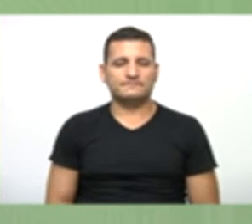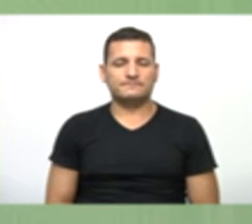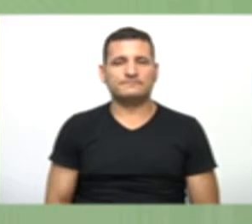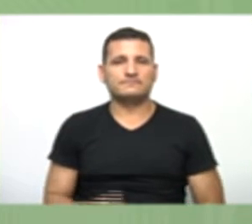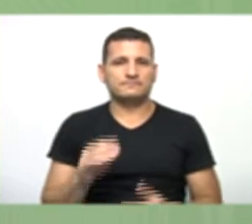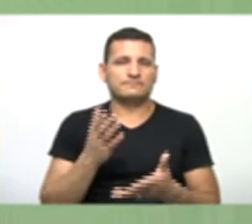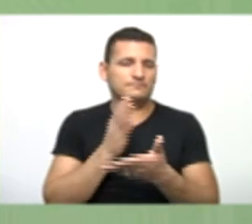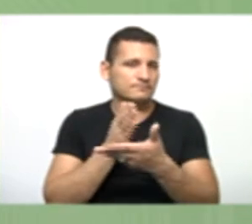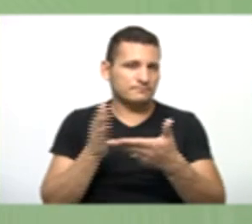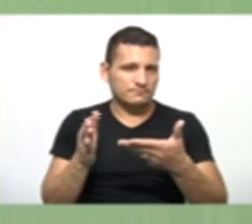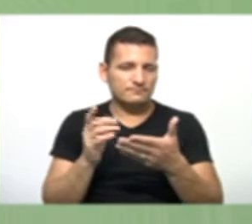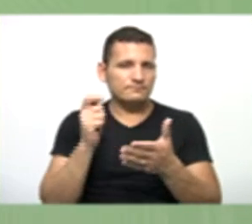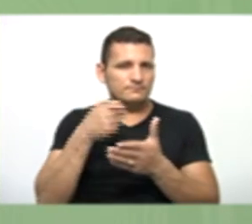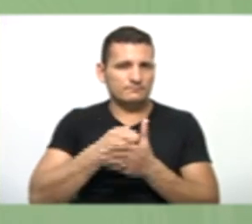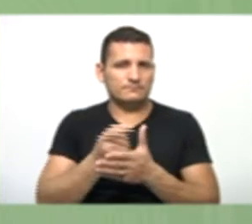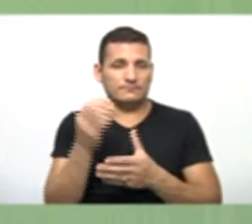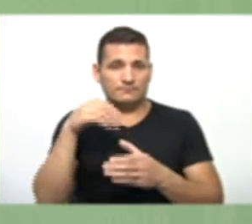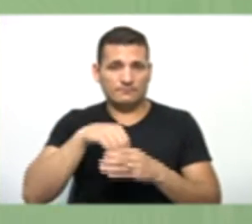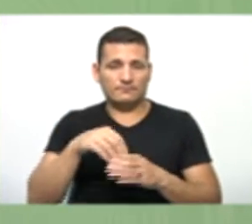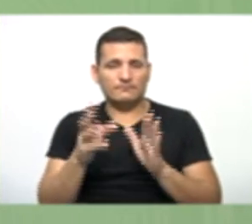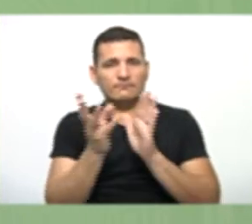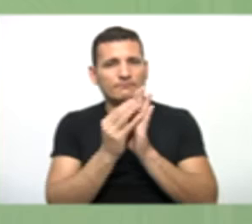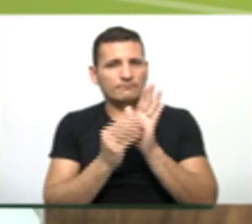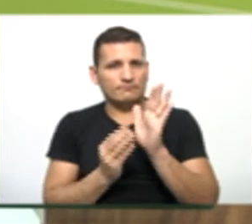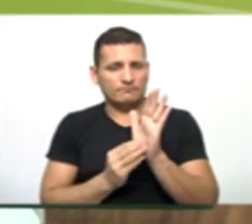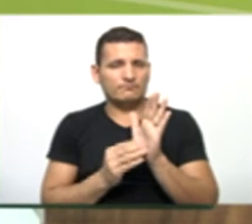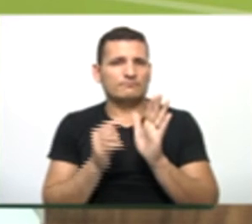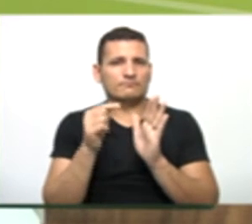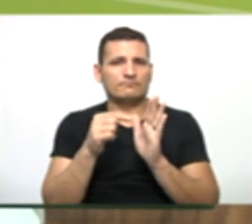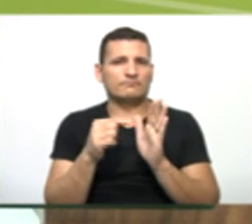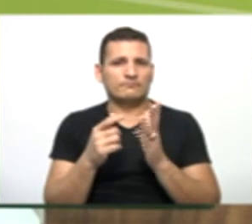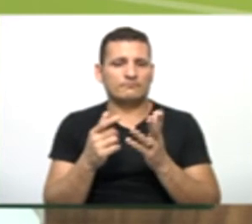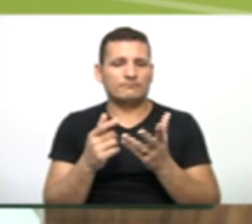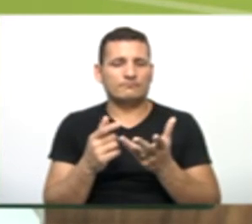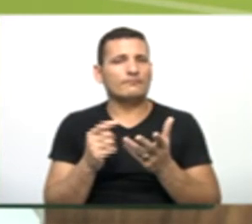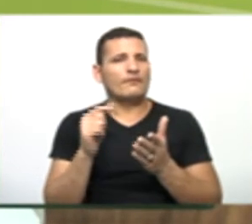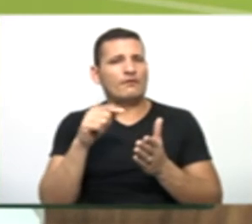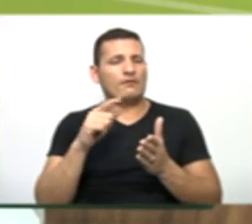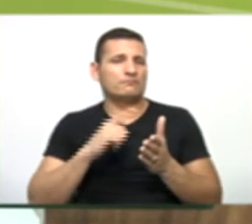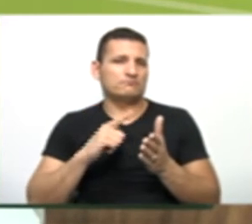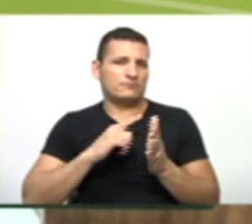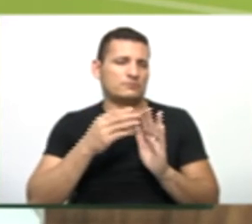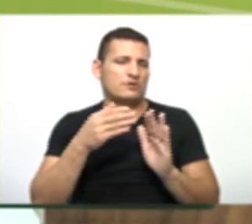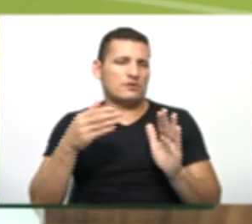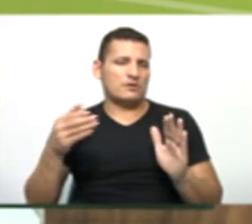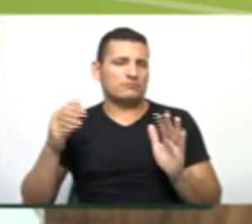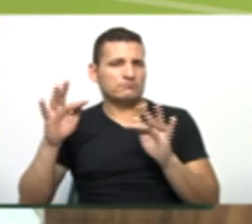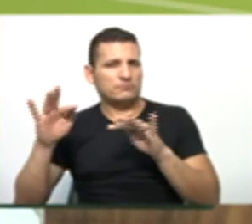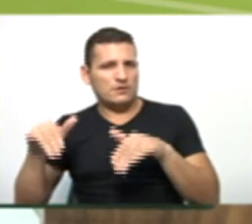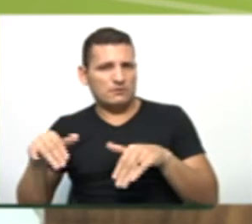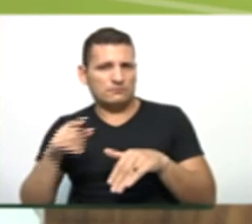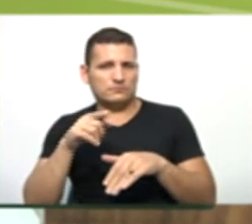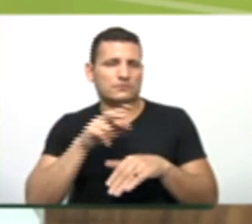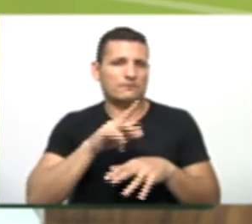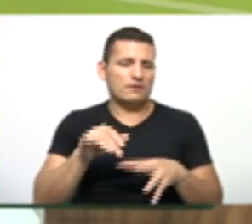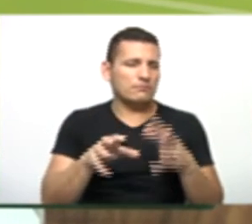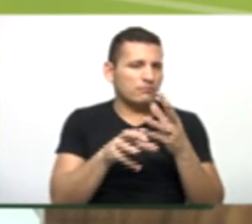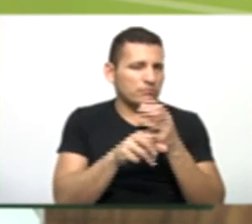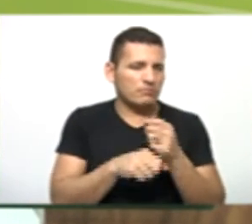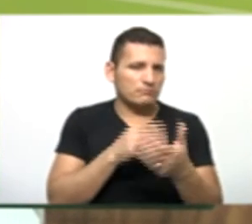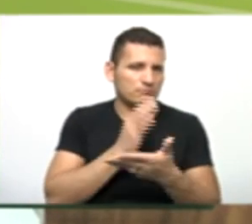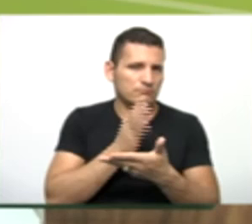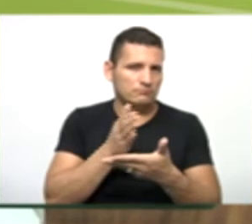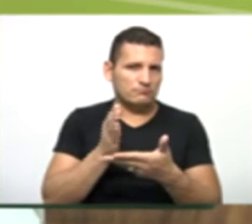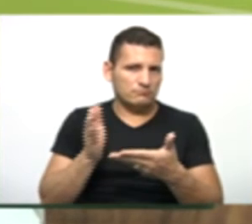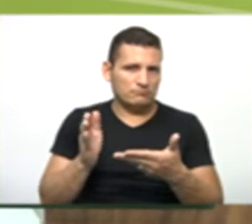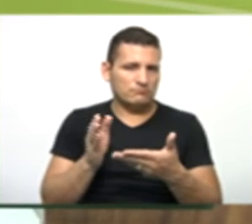séries de pagamento, dentro desse conteúdo, partimos do princípio que ela terá um fim. Você vai calcular o valor das parcelas para